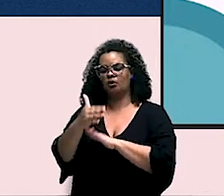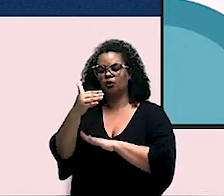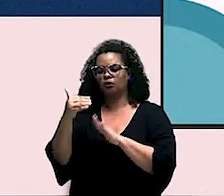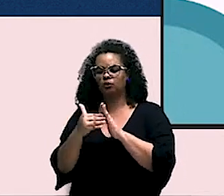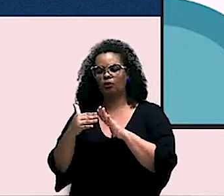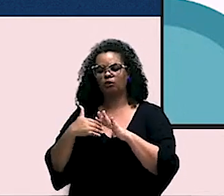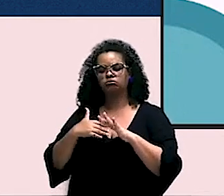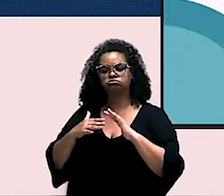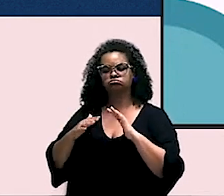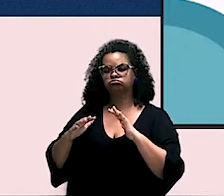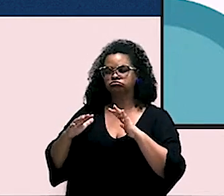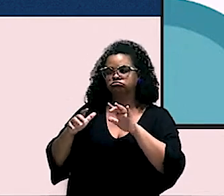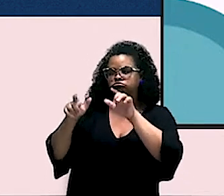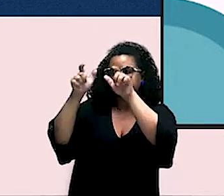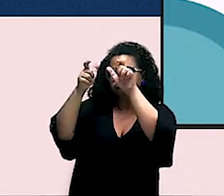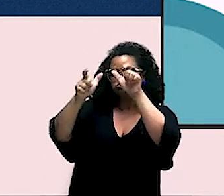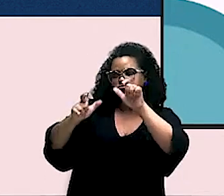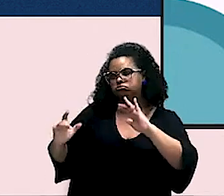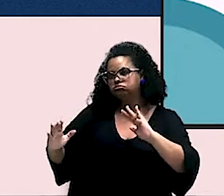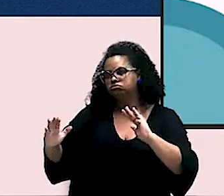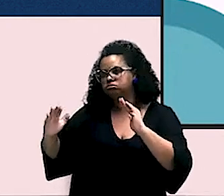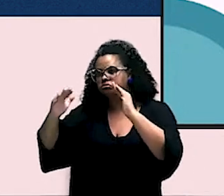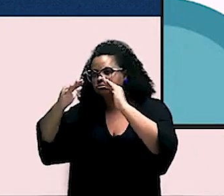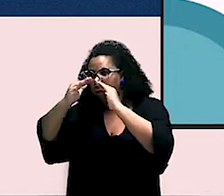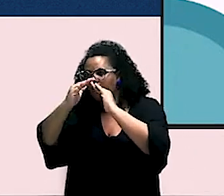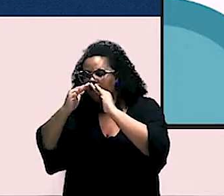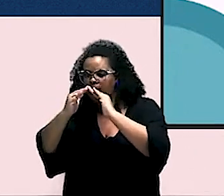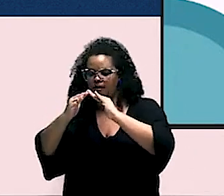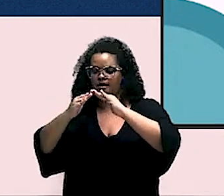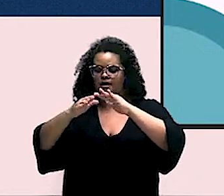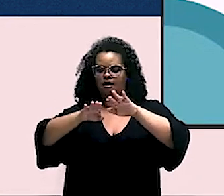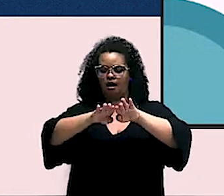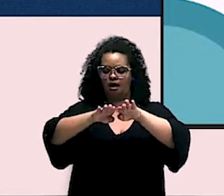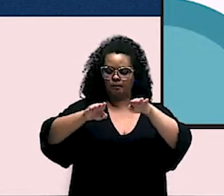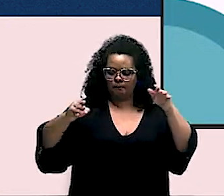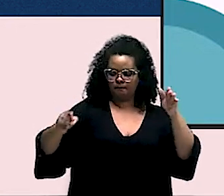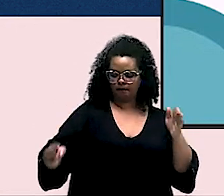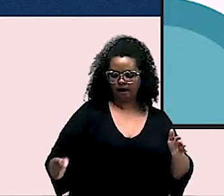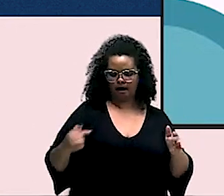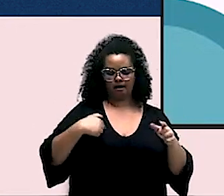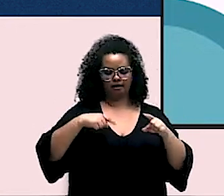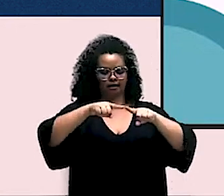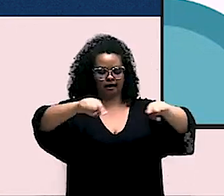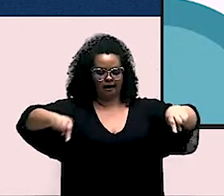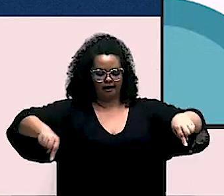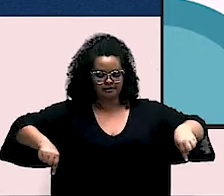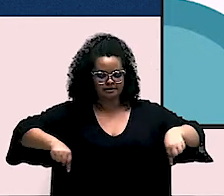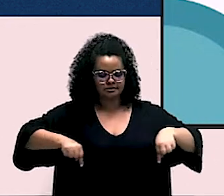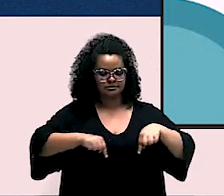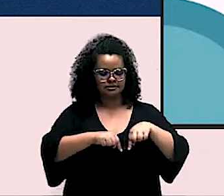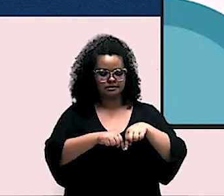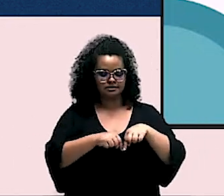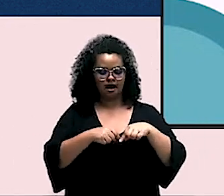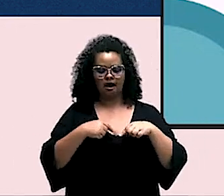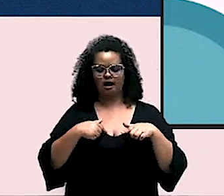estrutura física desses ambientes de atendimento, né, das salas de atendimento, toda a questão do